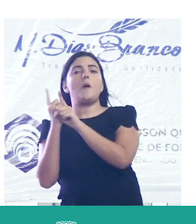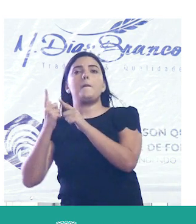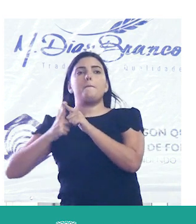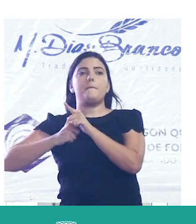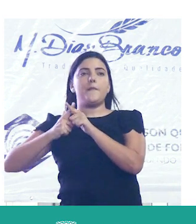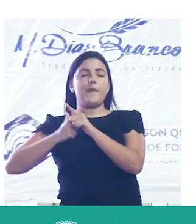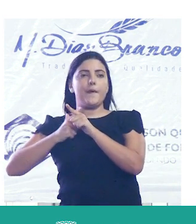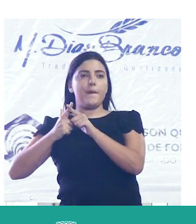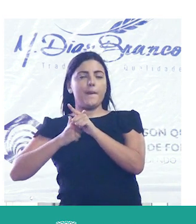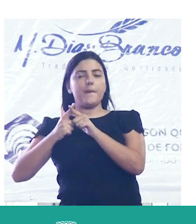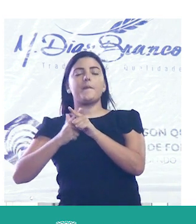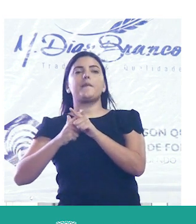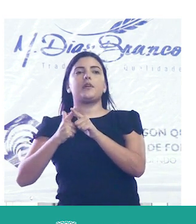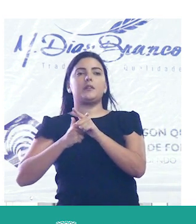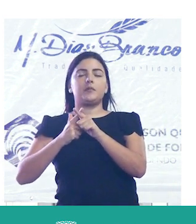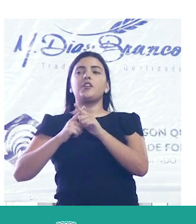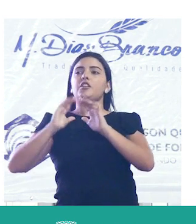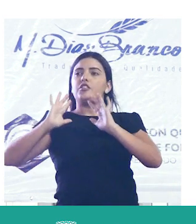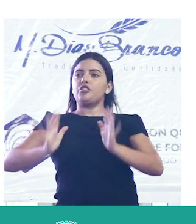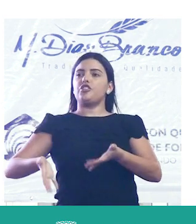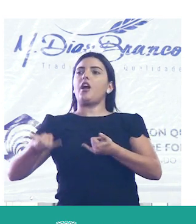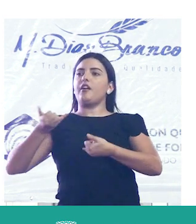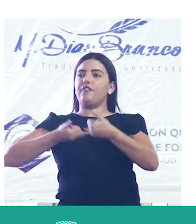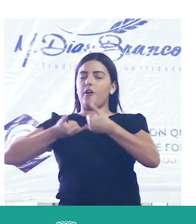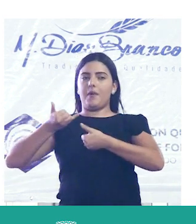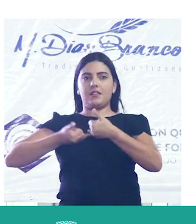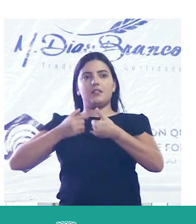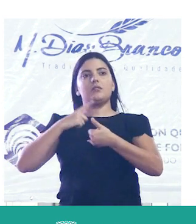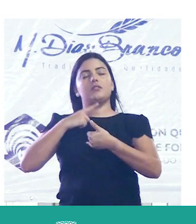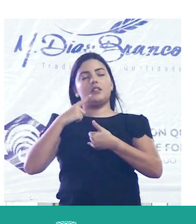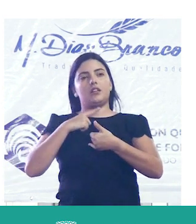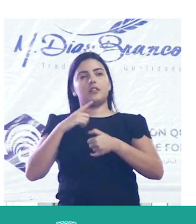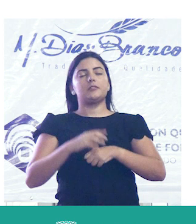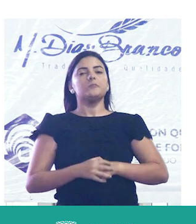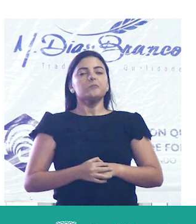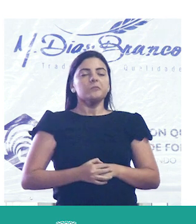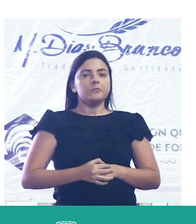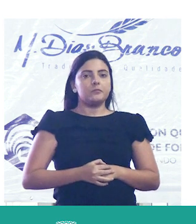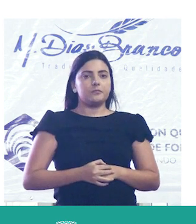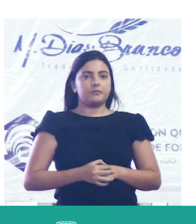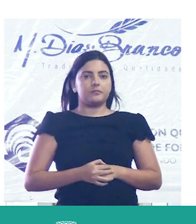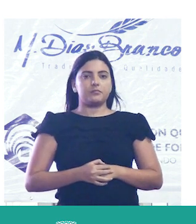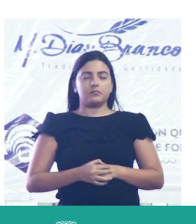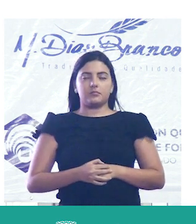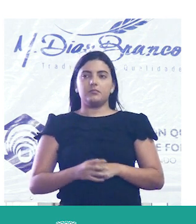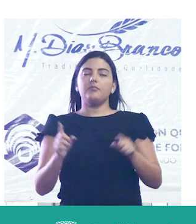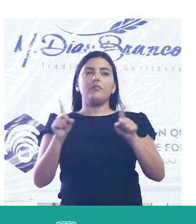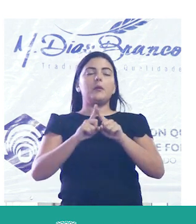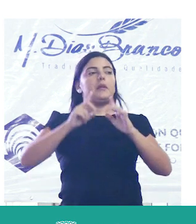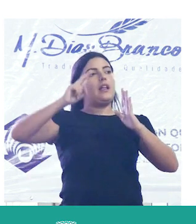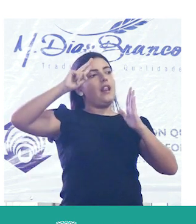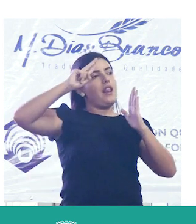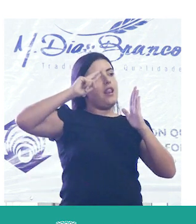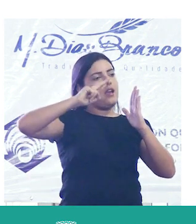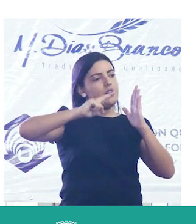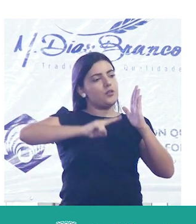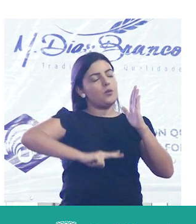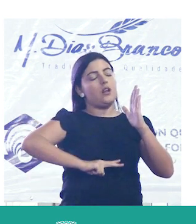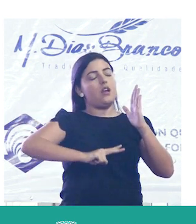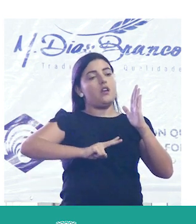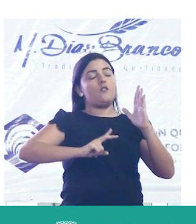problema, que são aqueles cuja informação é dada e cuja informação é pedida. E fazendo uma leitura mais